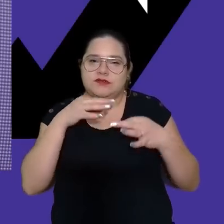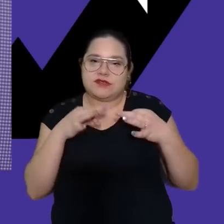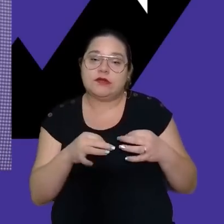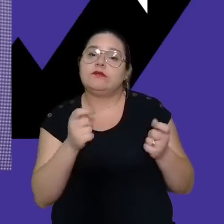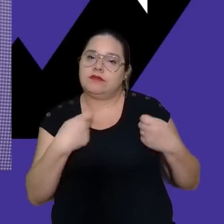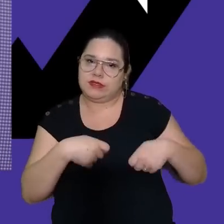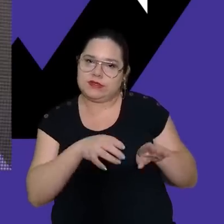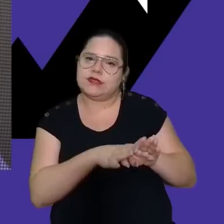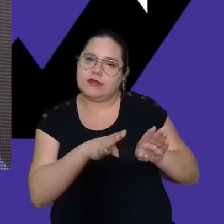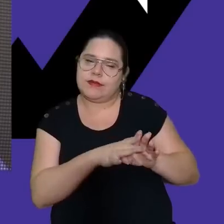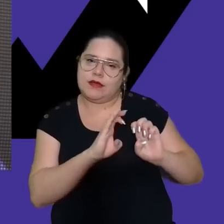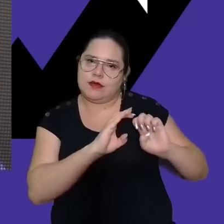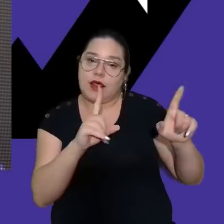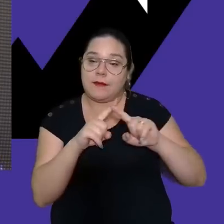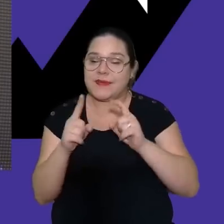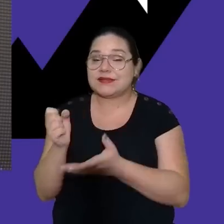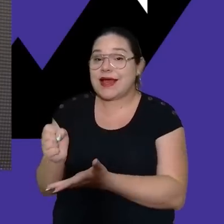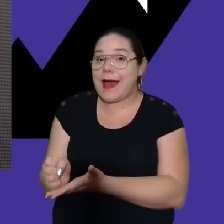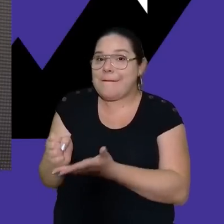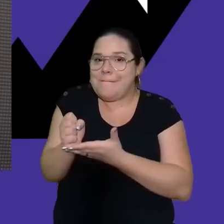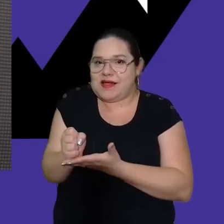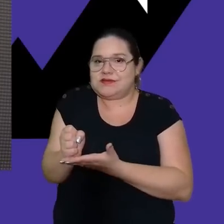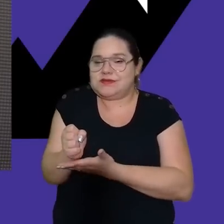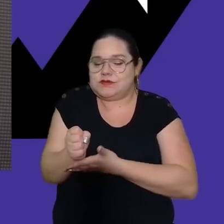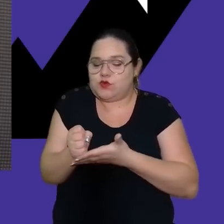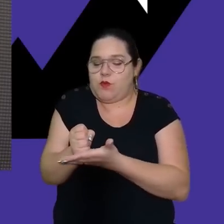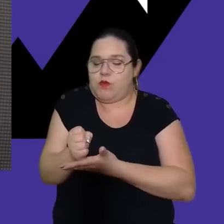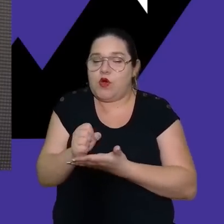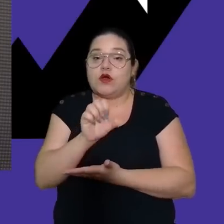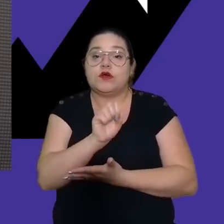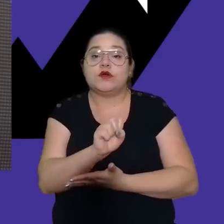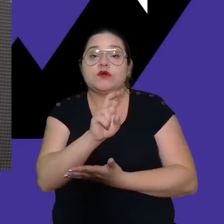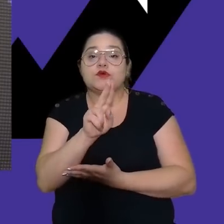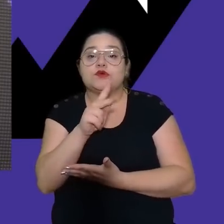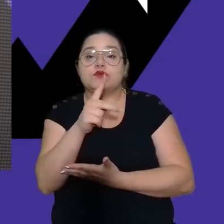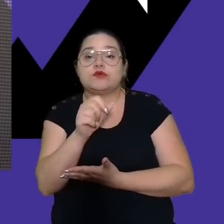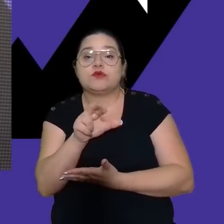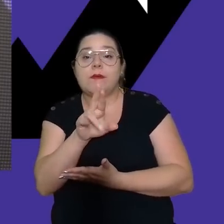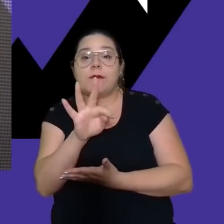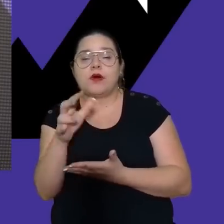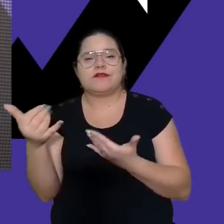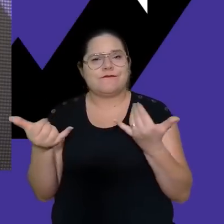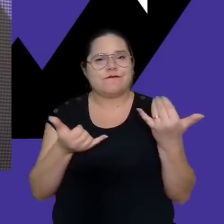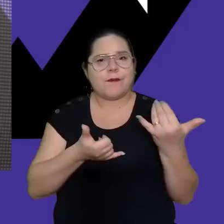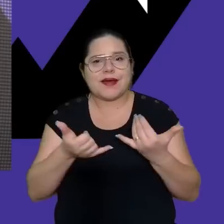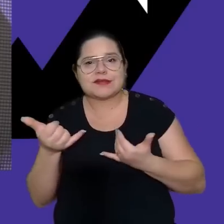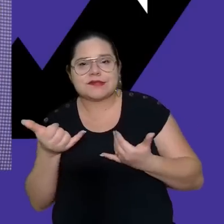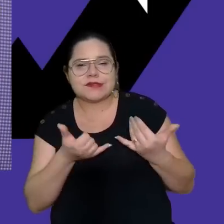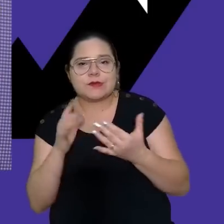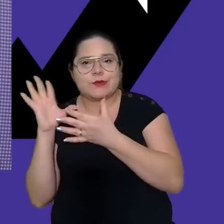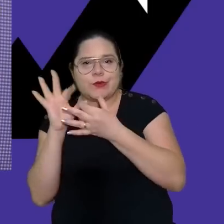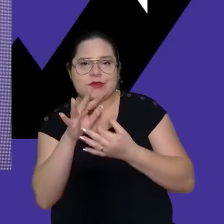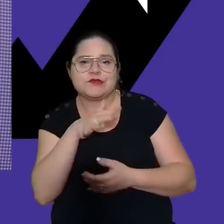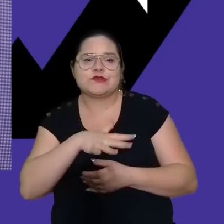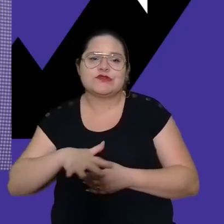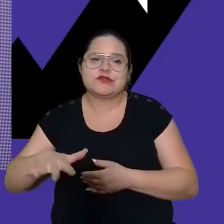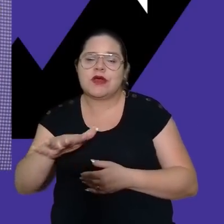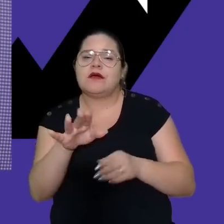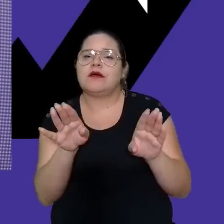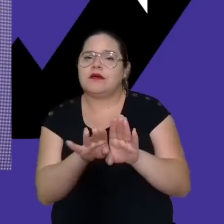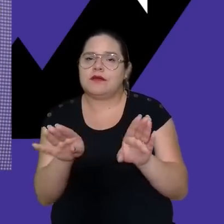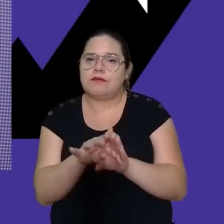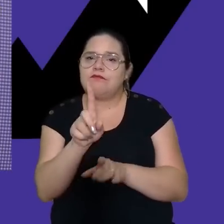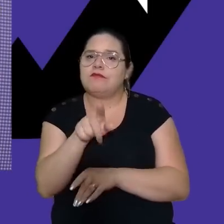que é suporte para ele, né? No suporte de informações, no modo geral, que ele tem bastante